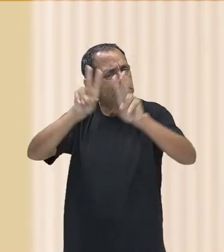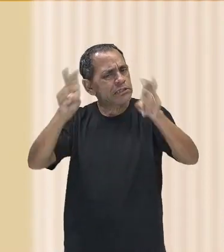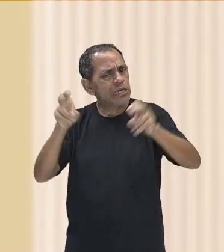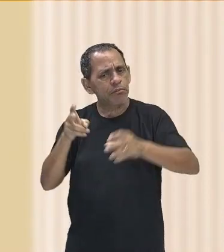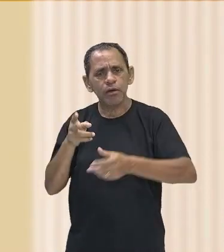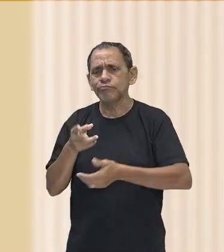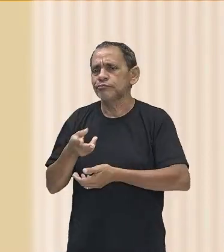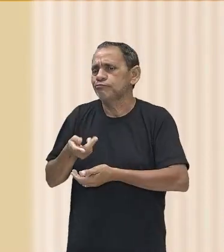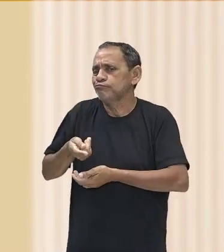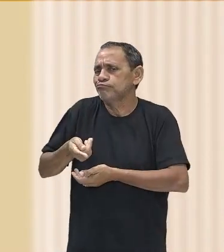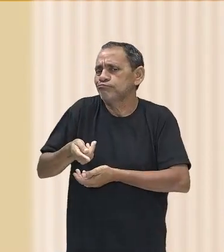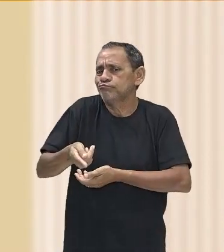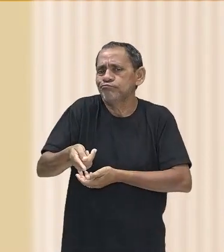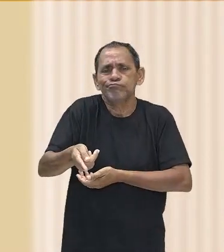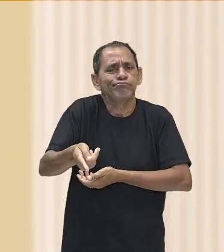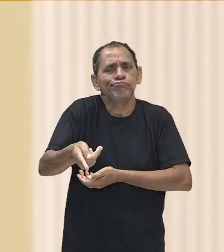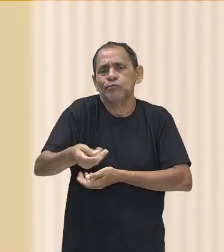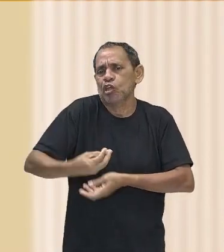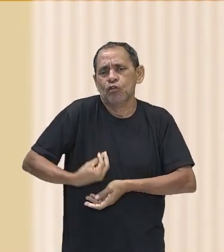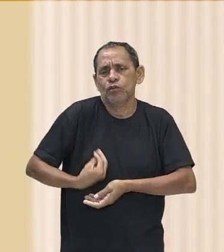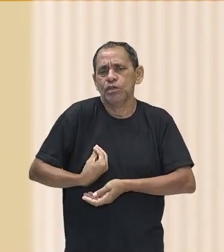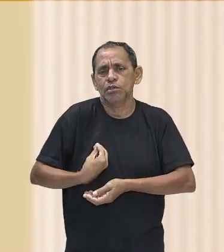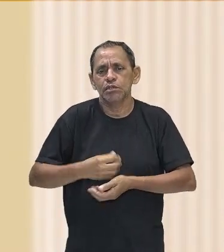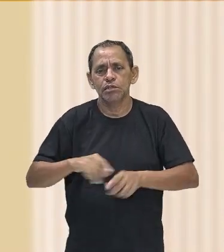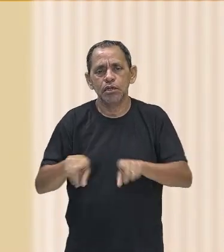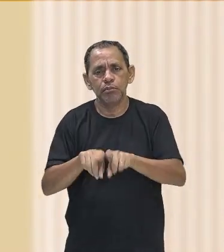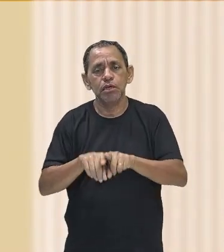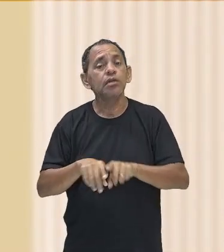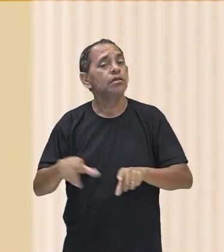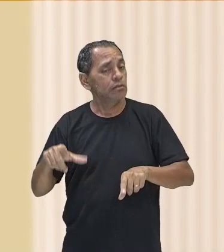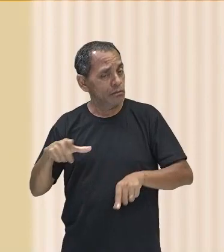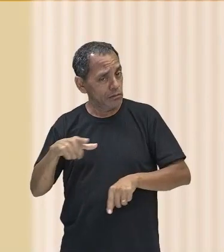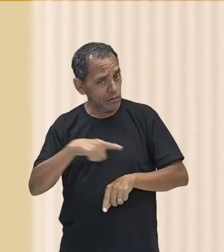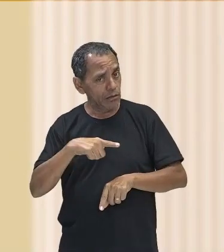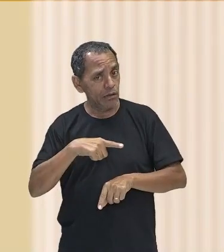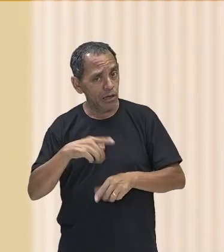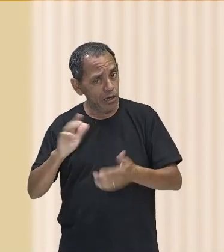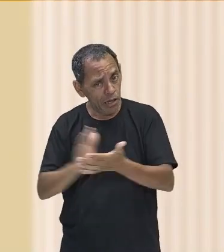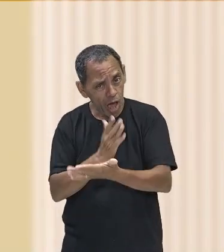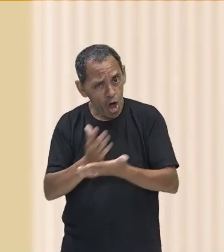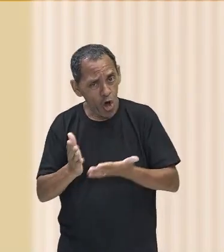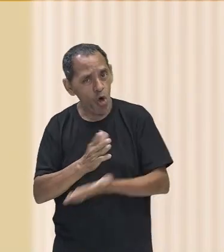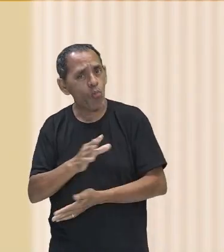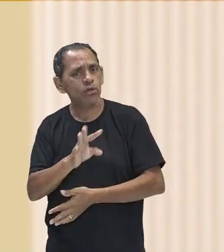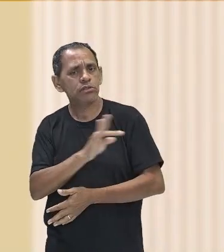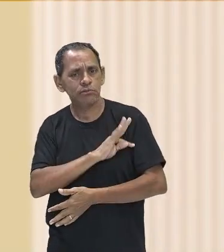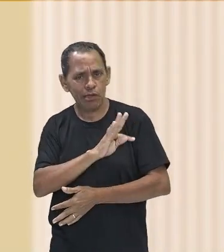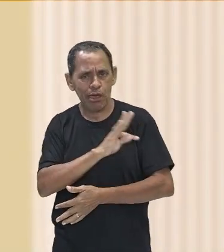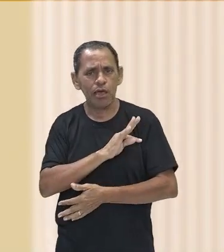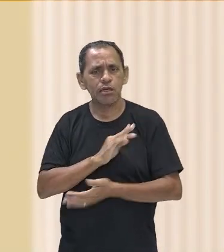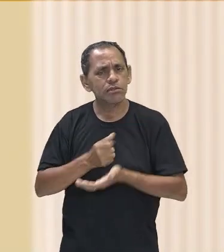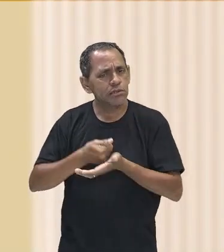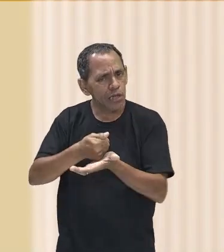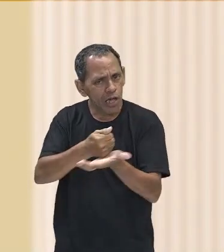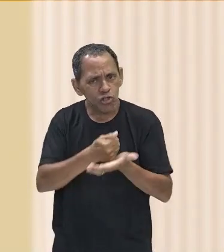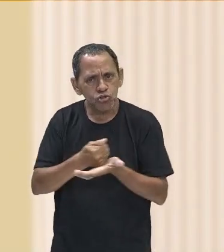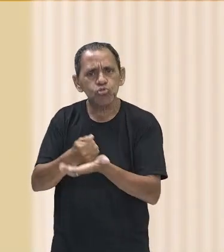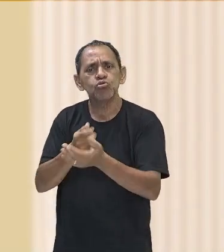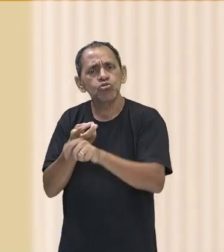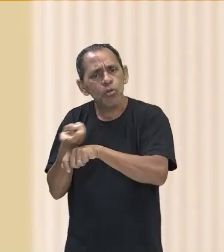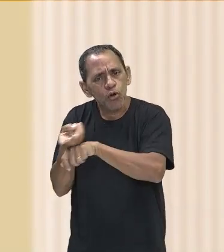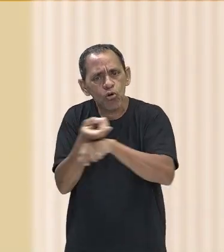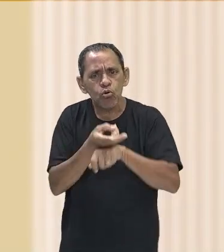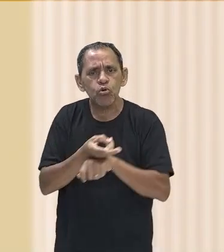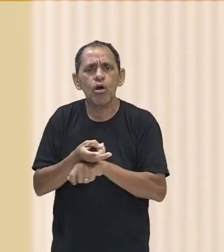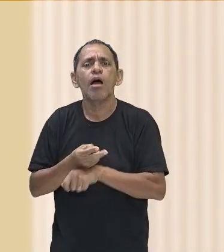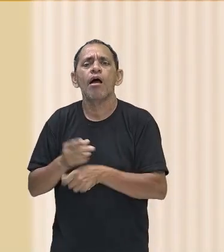vida toda. Existem algumas técnicas, né, muito conhecidas até, que ajudam a gente a delimitar